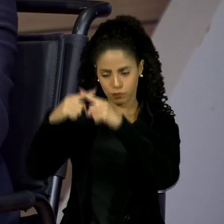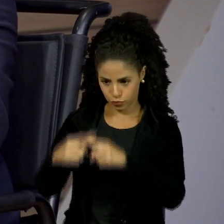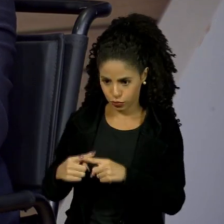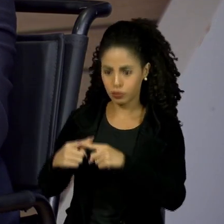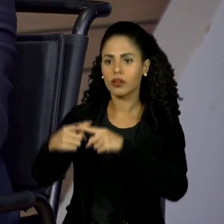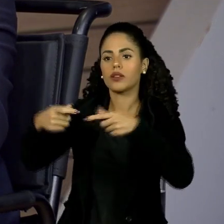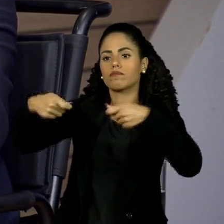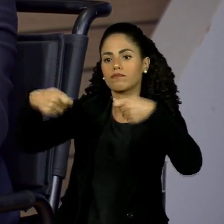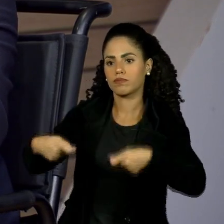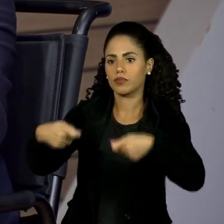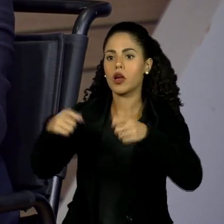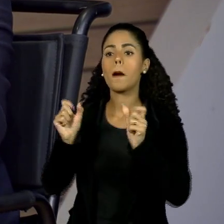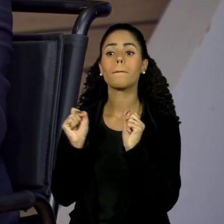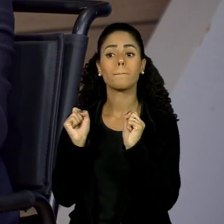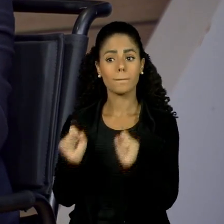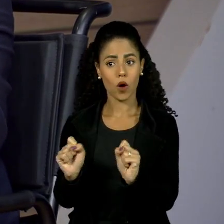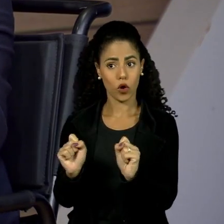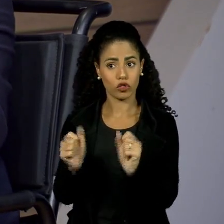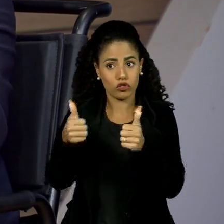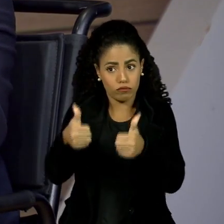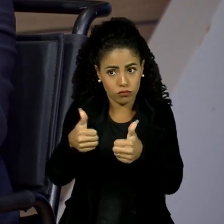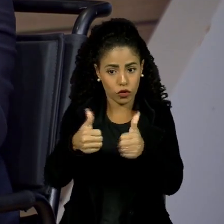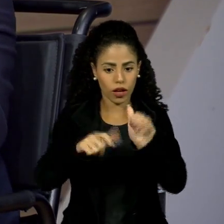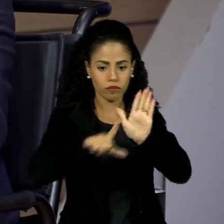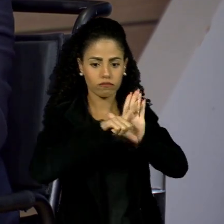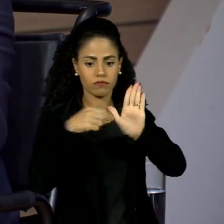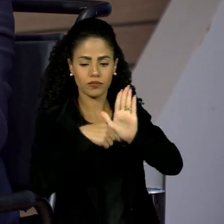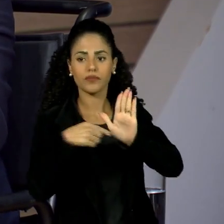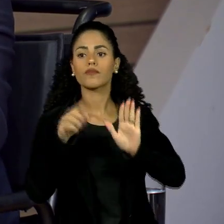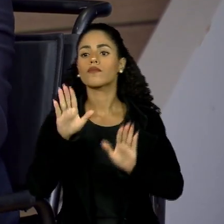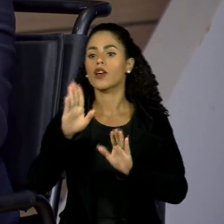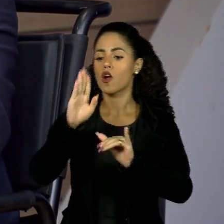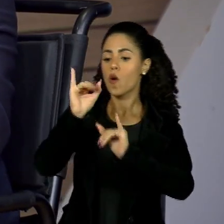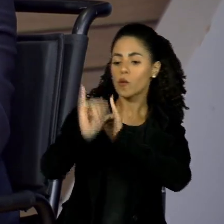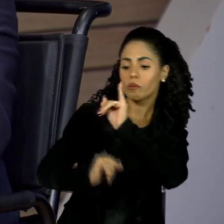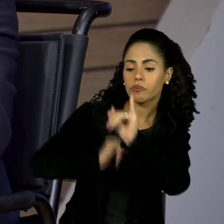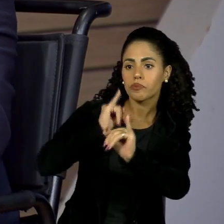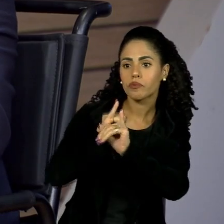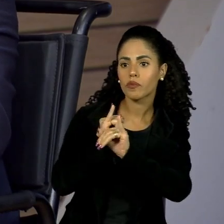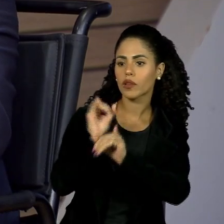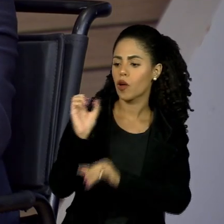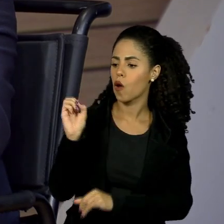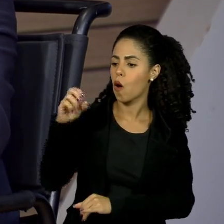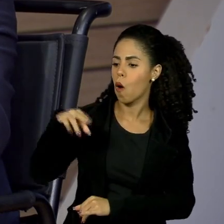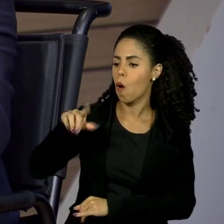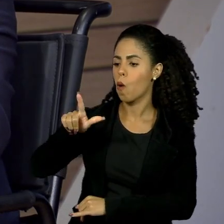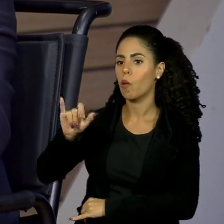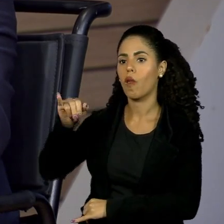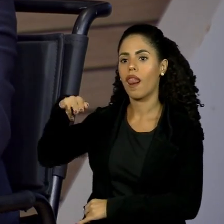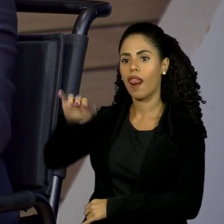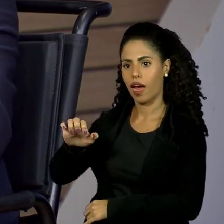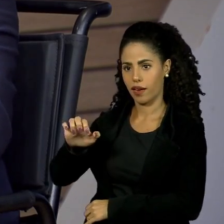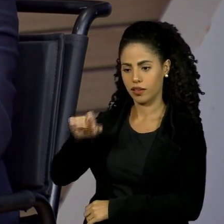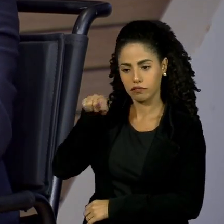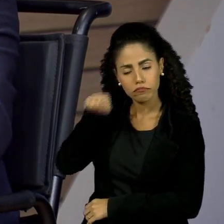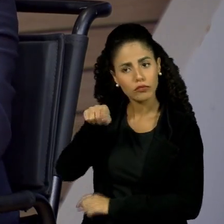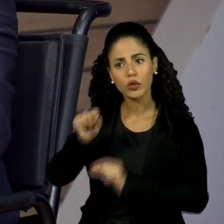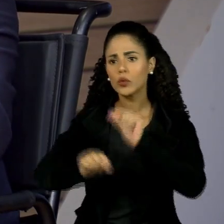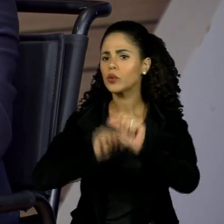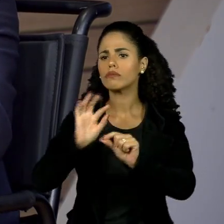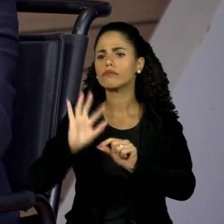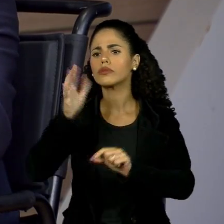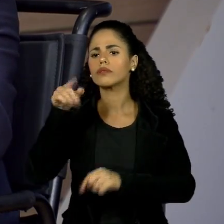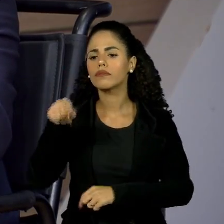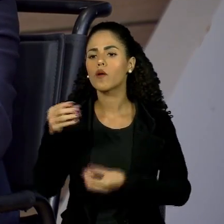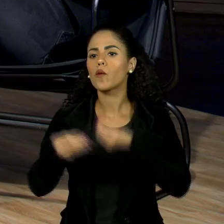da aposta em evento esportivo. O jogo online. E aí a lei traz a definição do jogo online. O jogo online